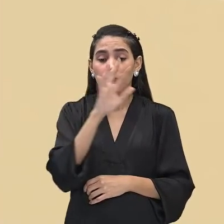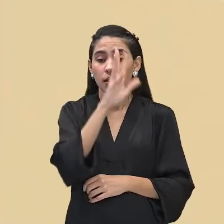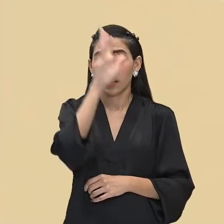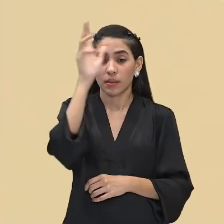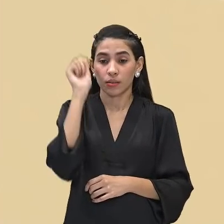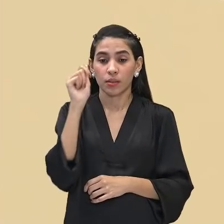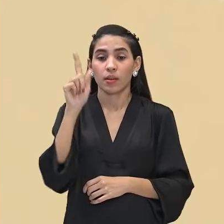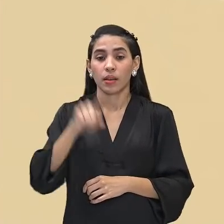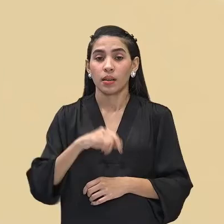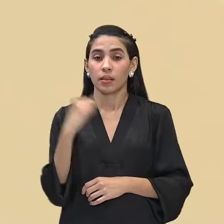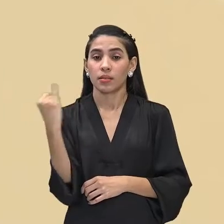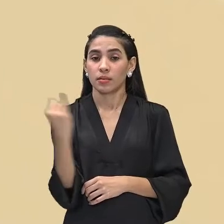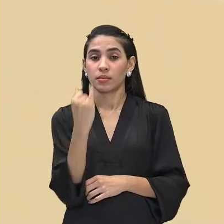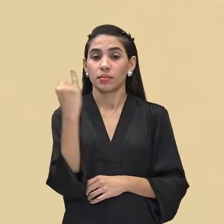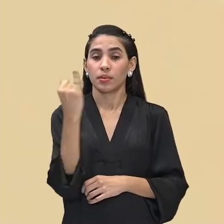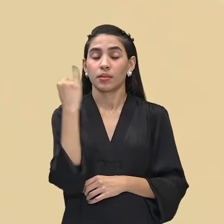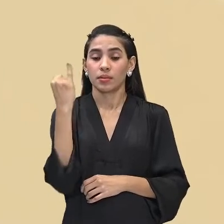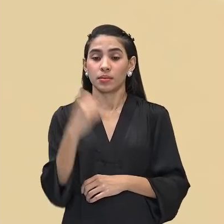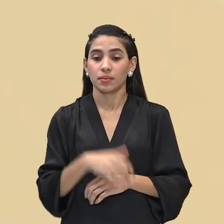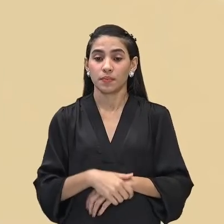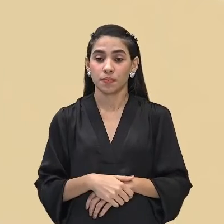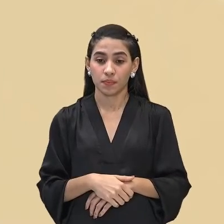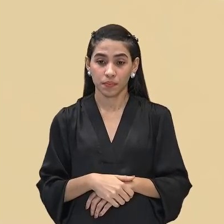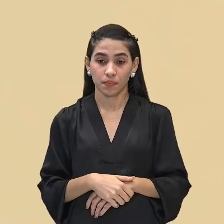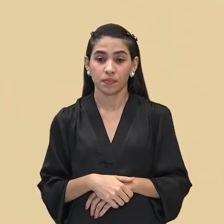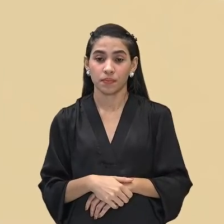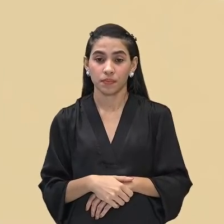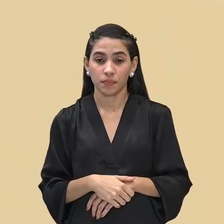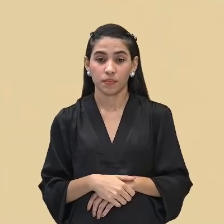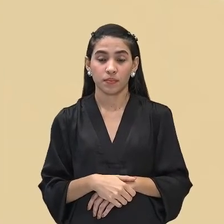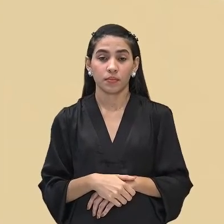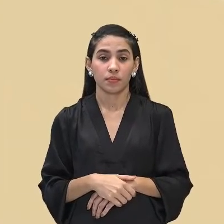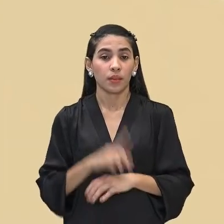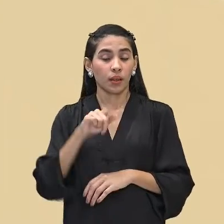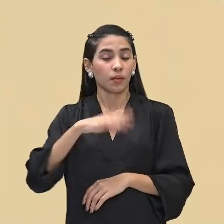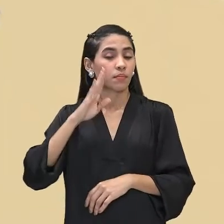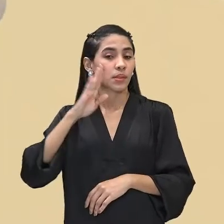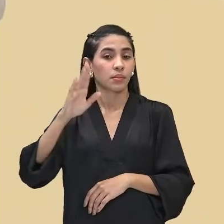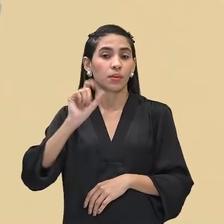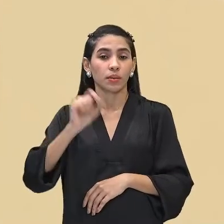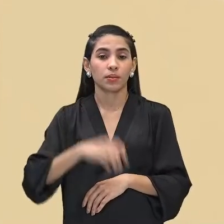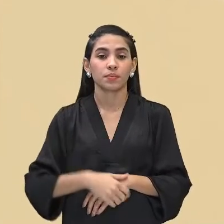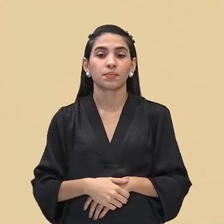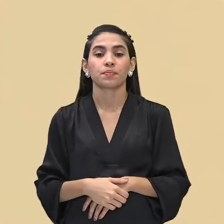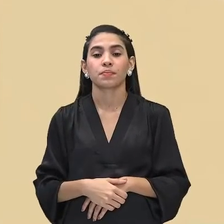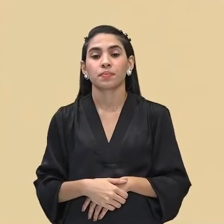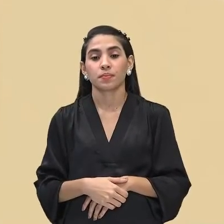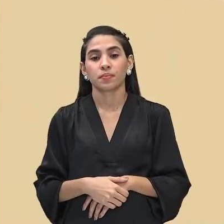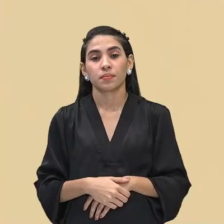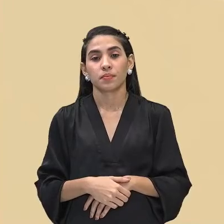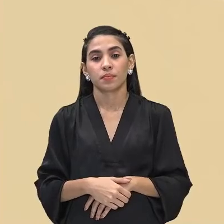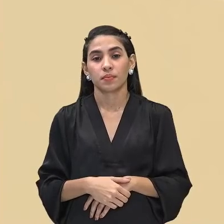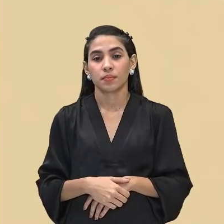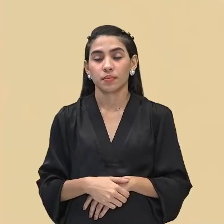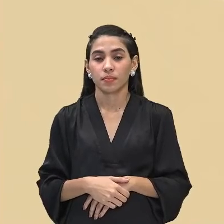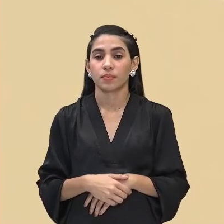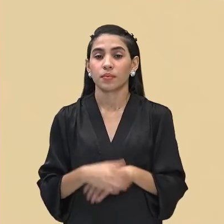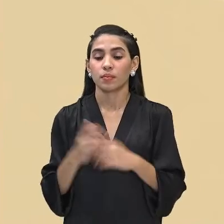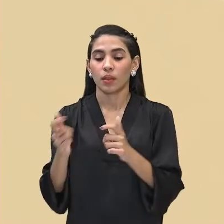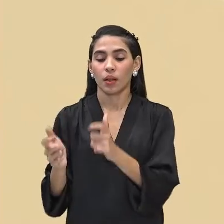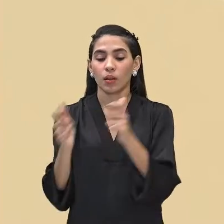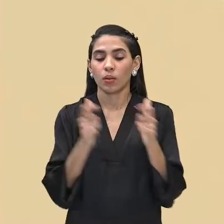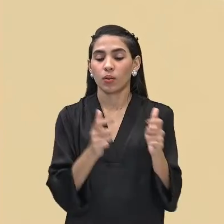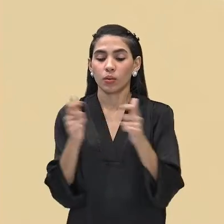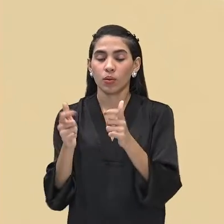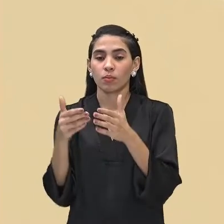muito importante, tá bom? Como citado, é a nossa principal forma de locomoção dentro